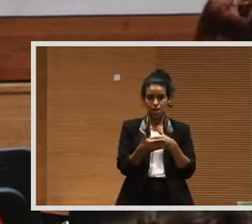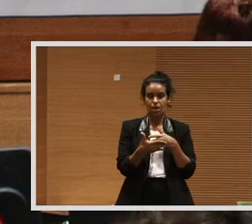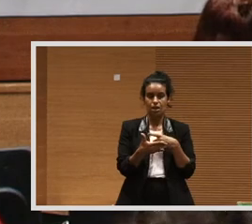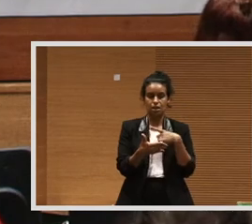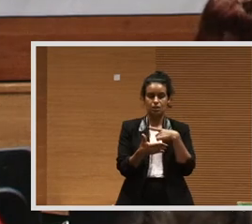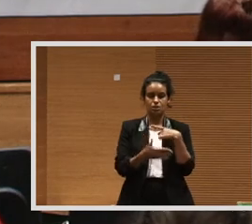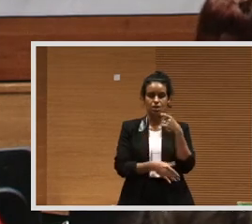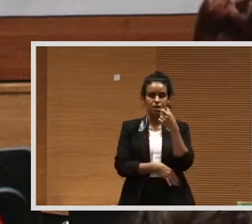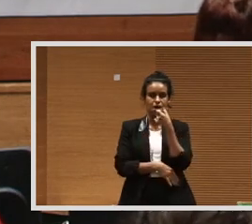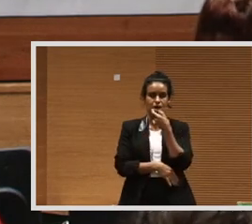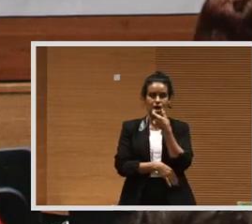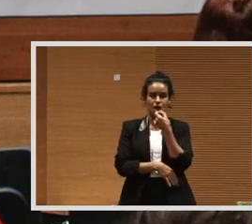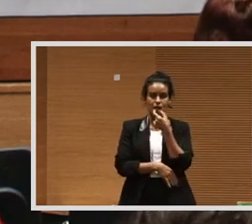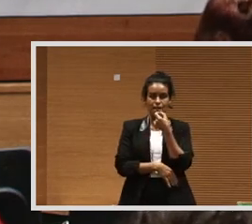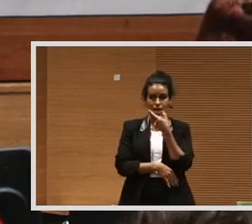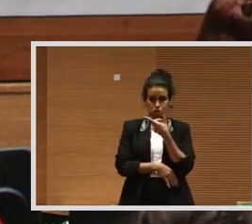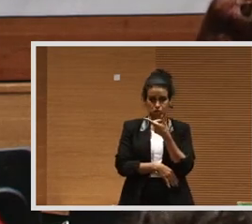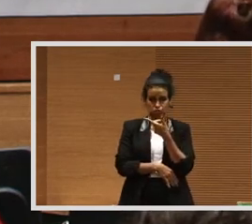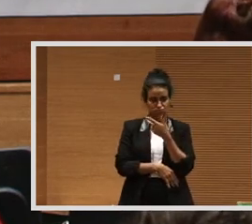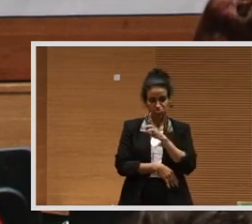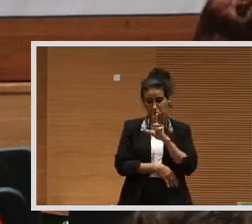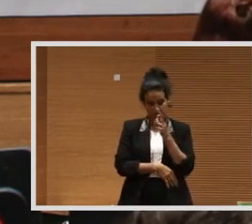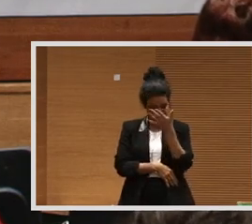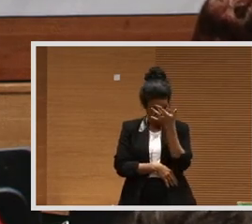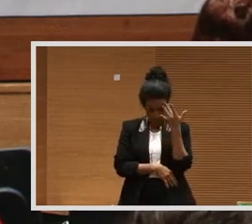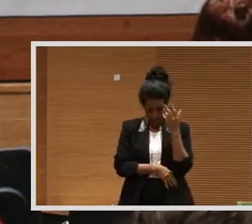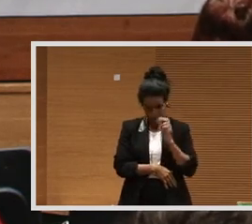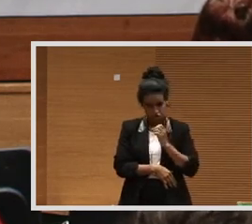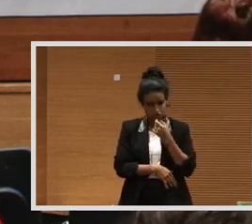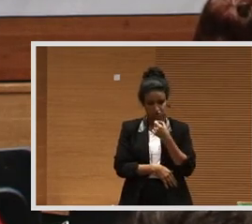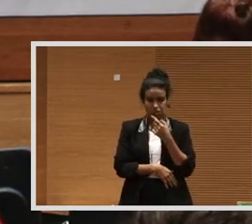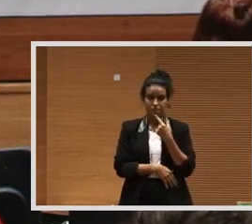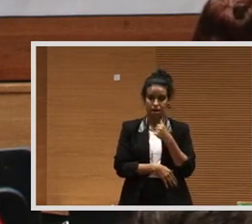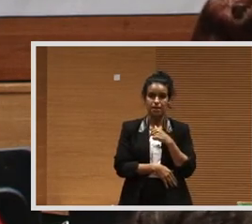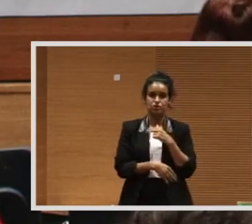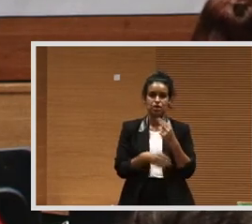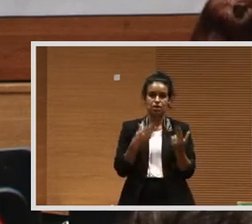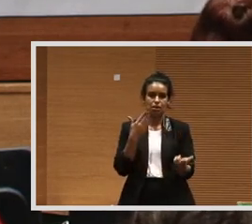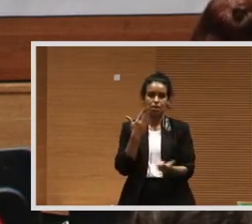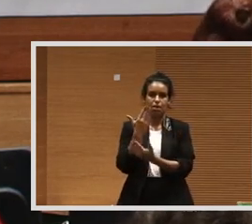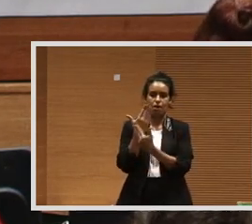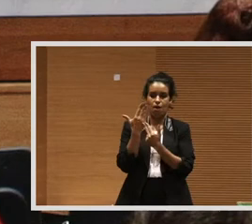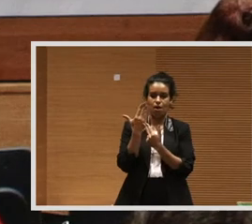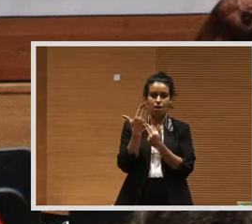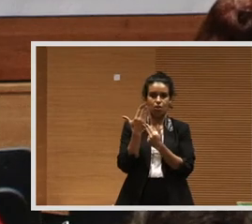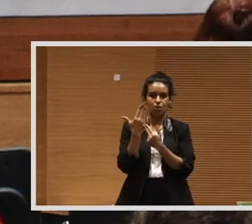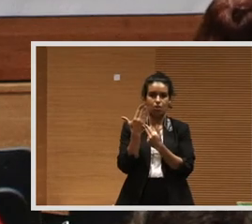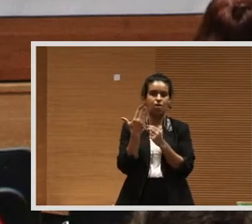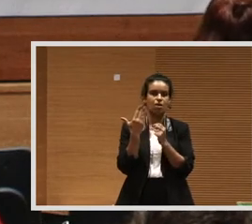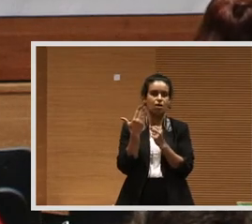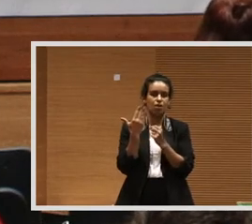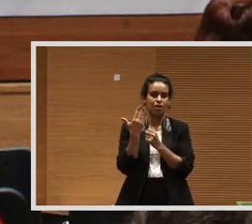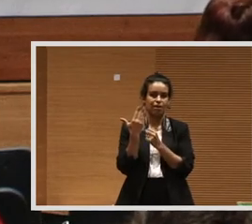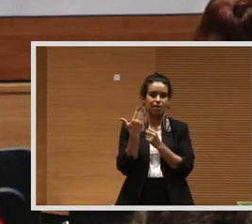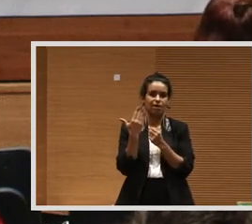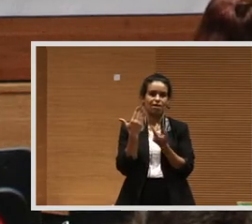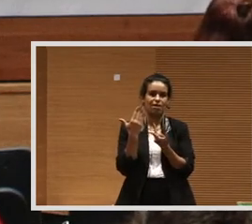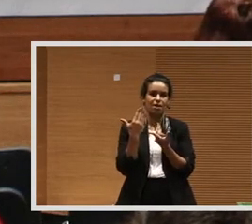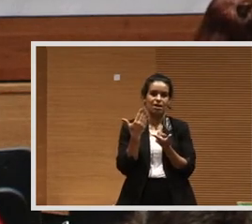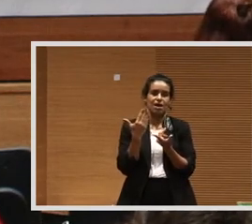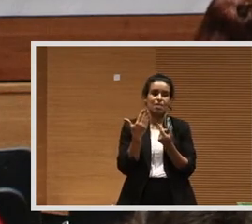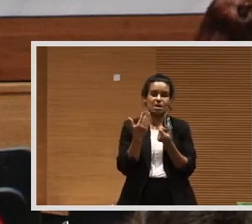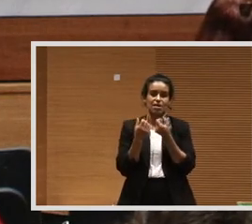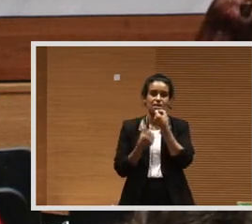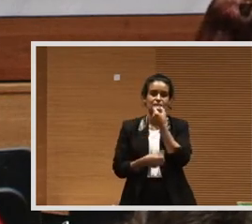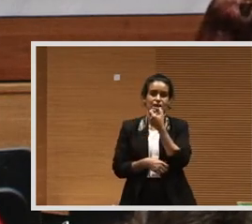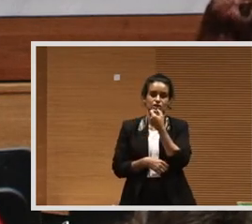medicalizado com tarja preta, não sei agora o medicamento que ele usava, mas a própria mãe medicalizava essa pessoa para que ele dormisse o dia